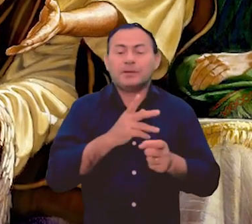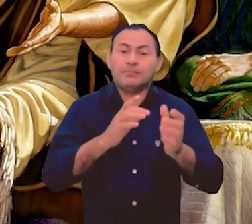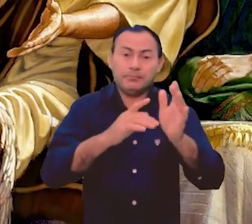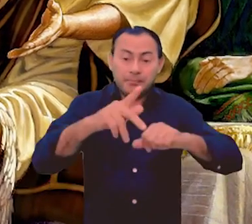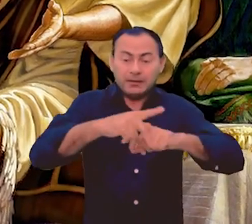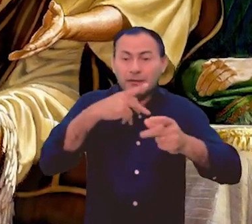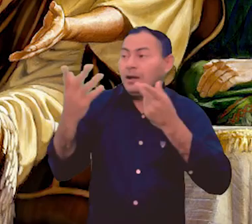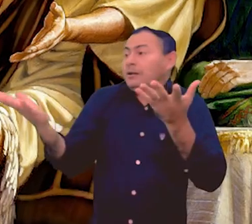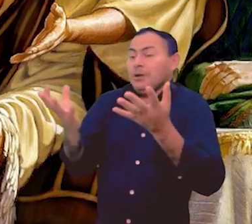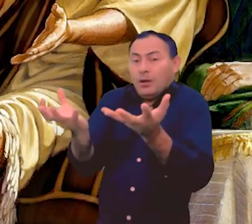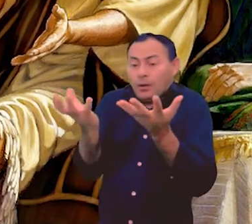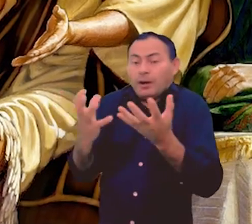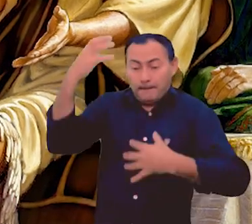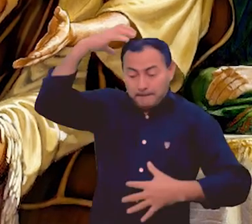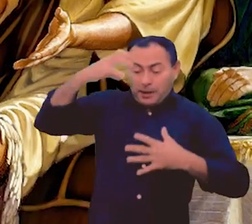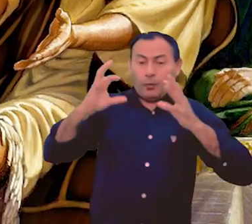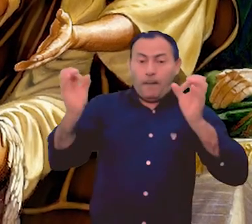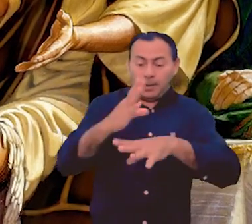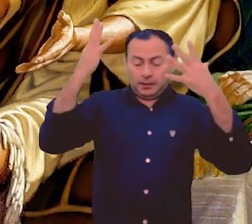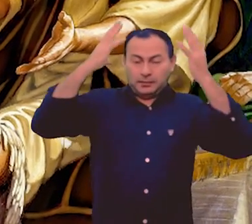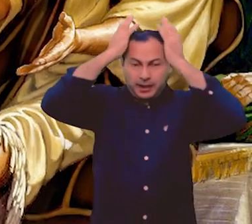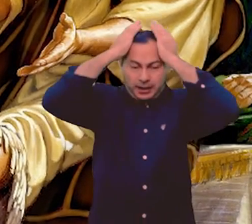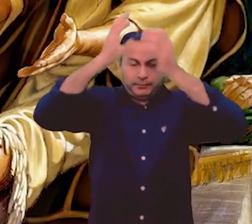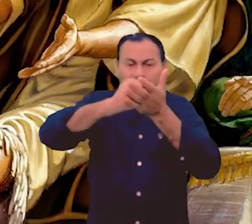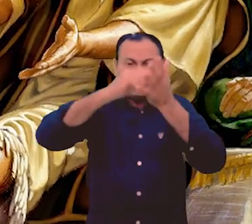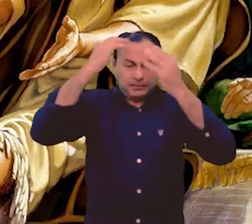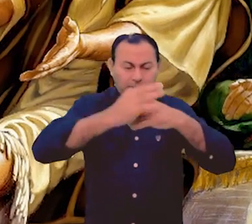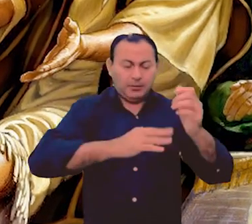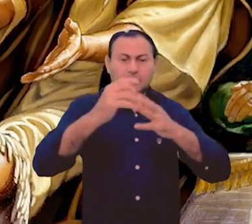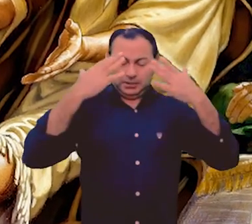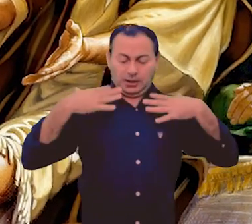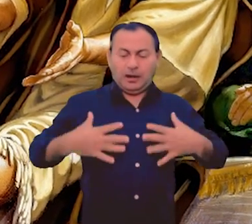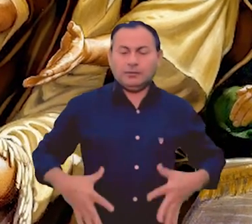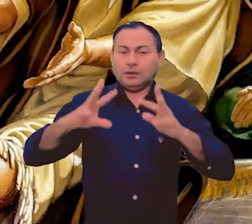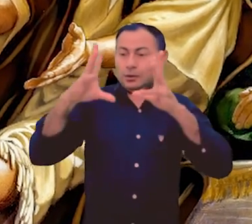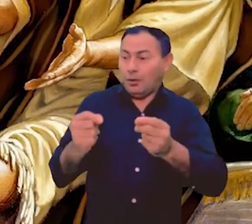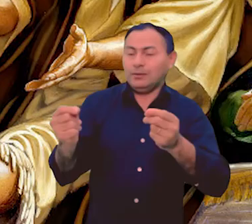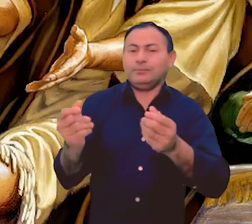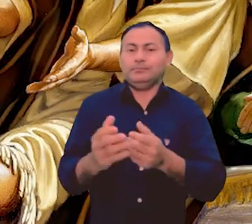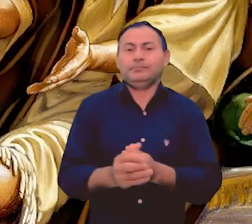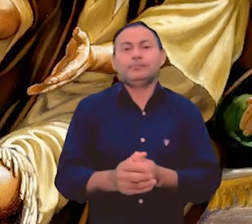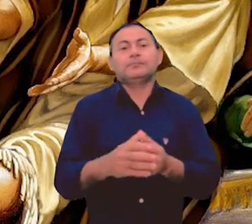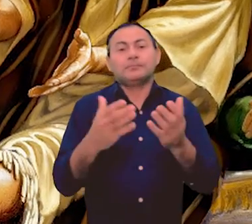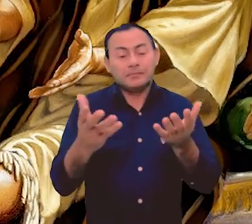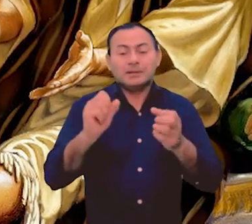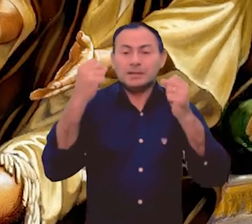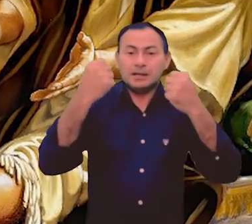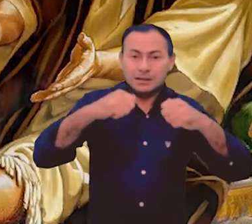não ele disse ah então eu quero um banho completo Lavei minha cabeça minhas mãos me lave por inteiro